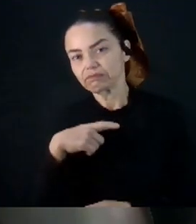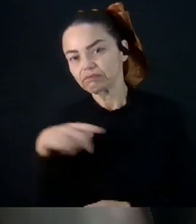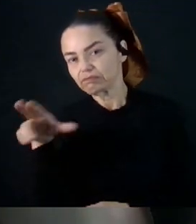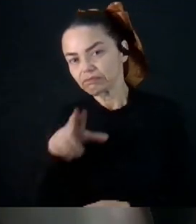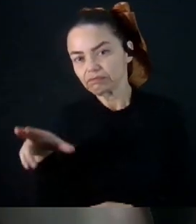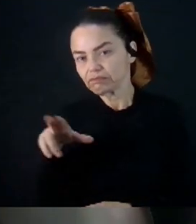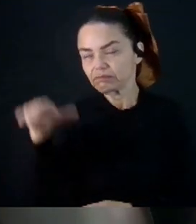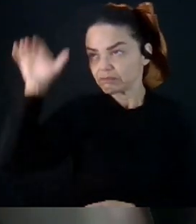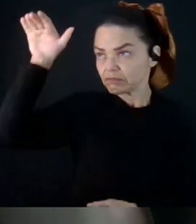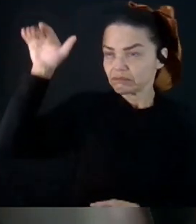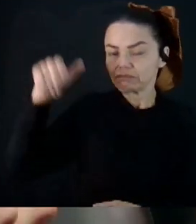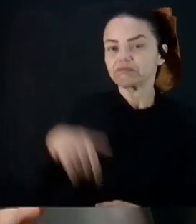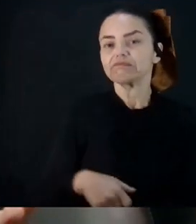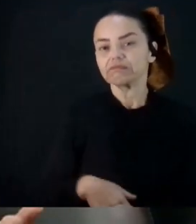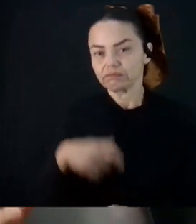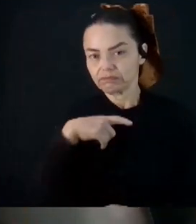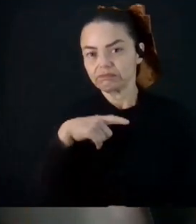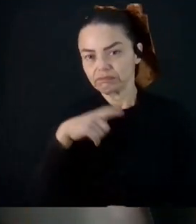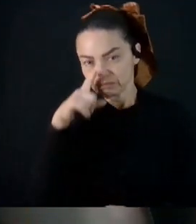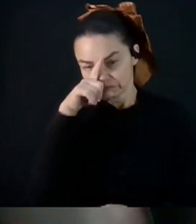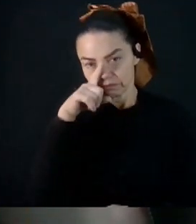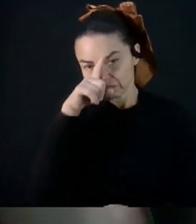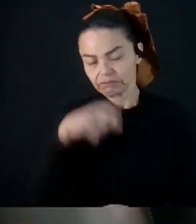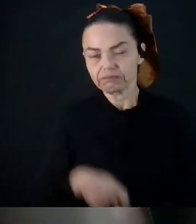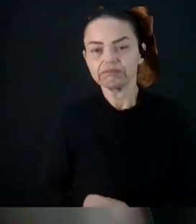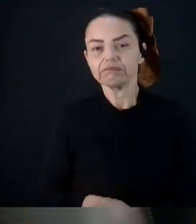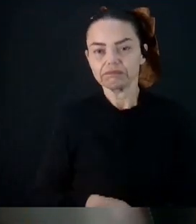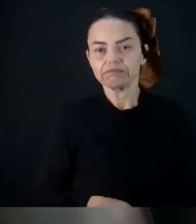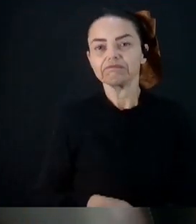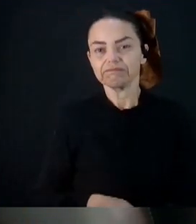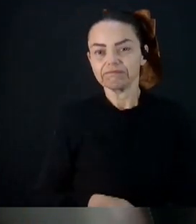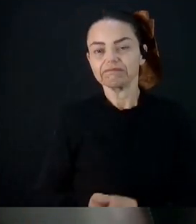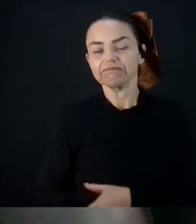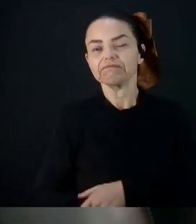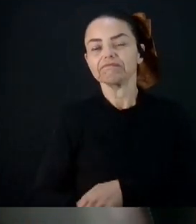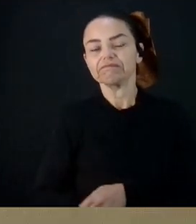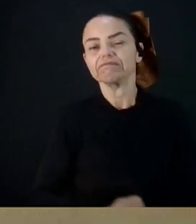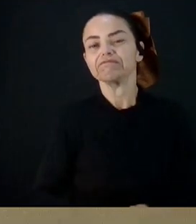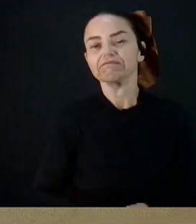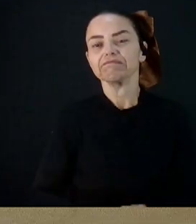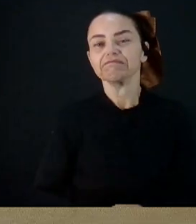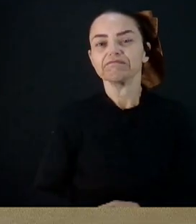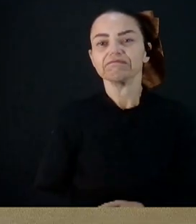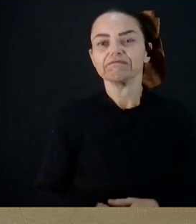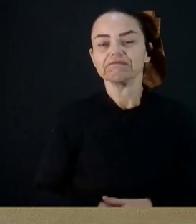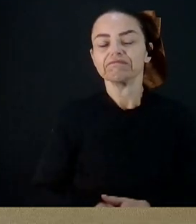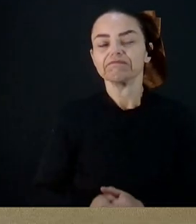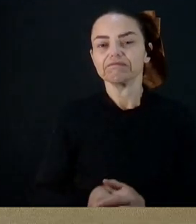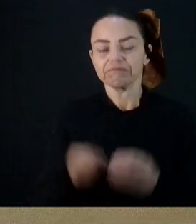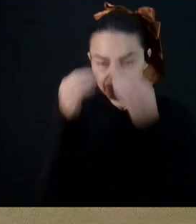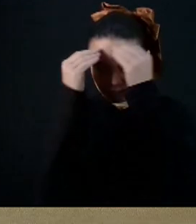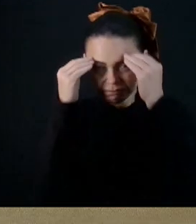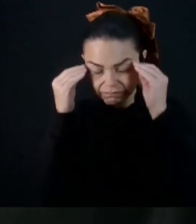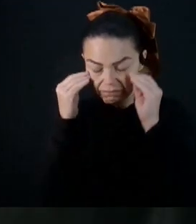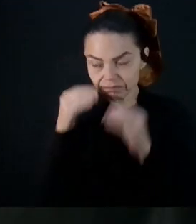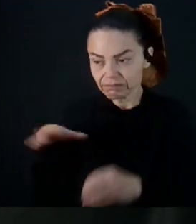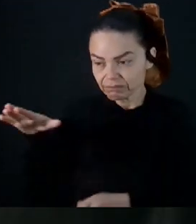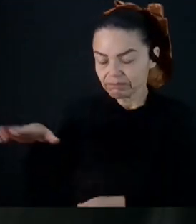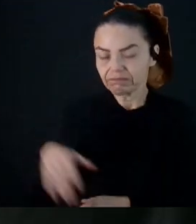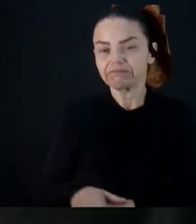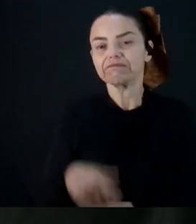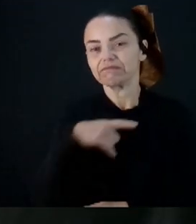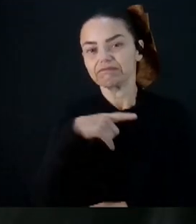adulto, né, sim vai ter um risco. Eu acho que era essa a pergunta. Eu acho que agora, essas maquiagens infantis que a doutora diz que tem que ter